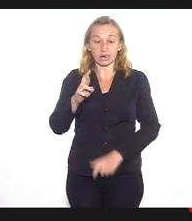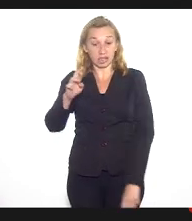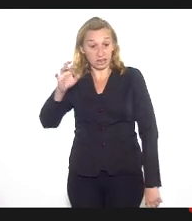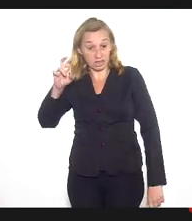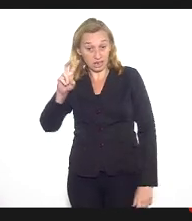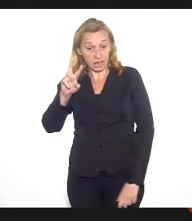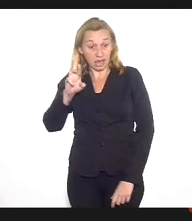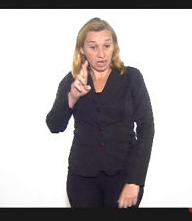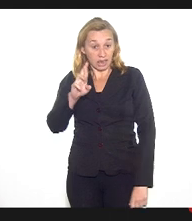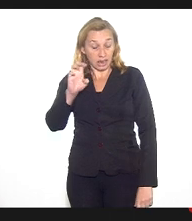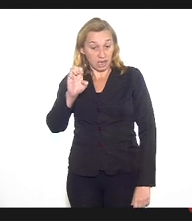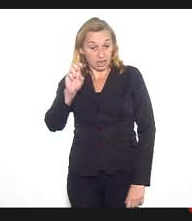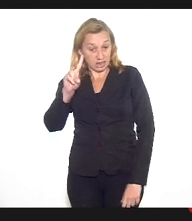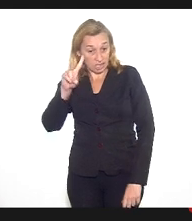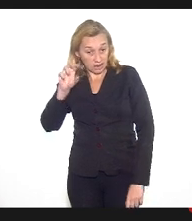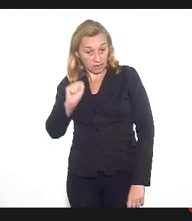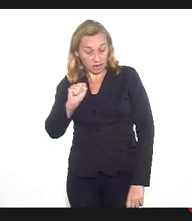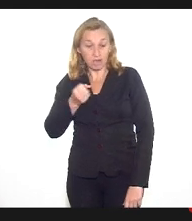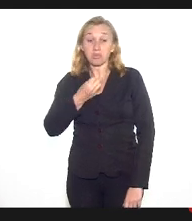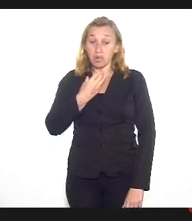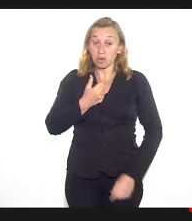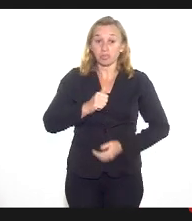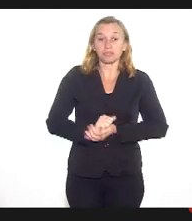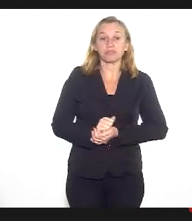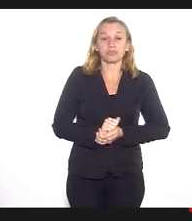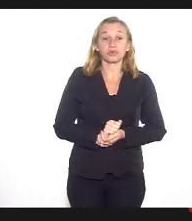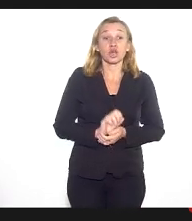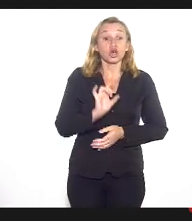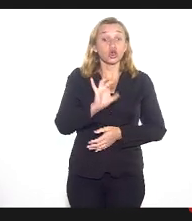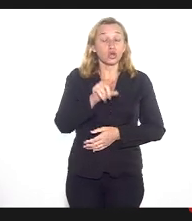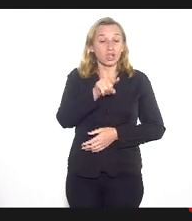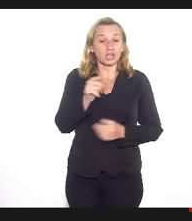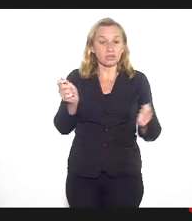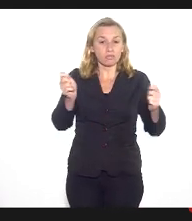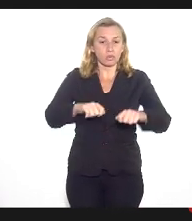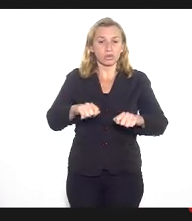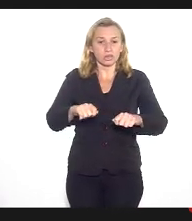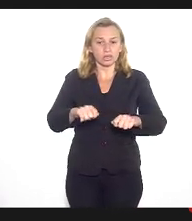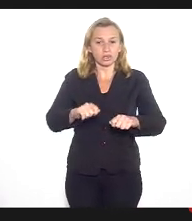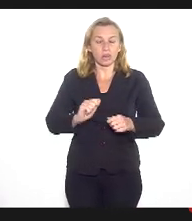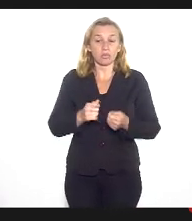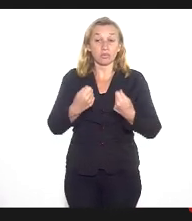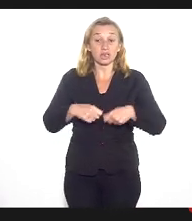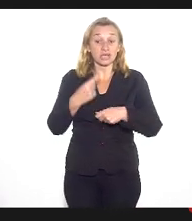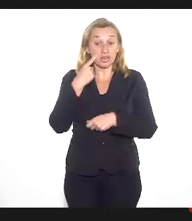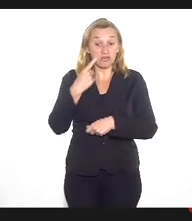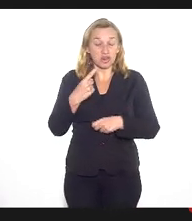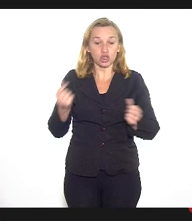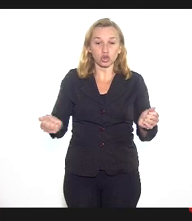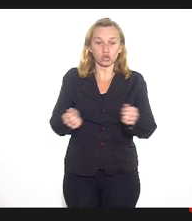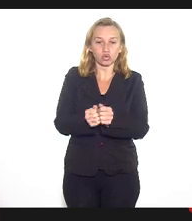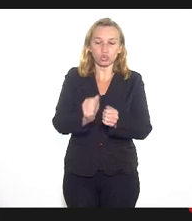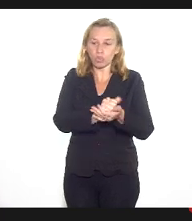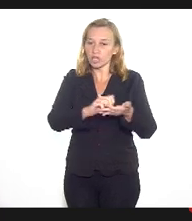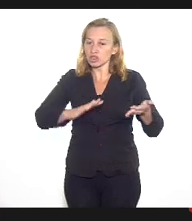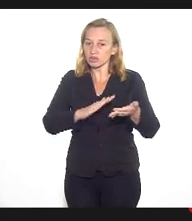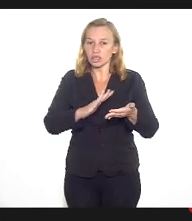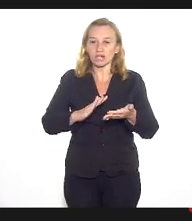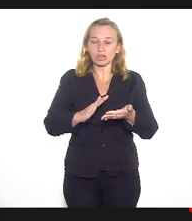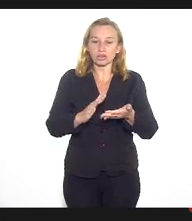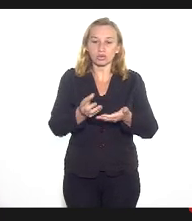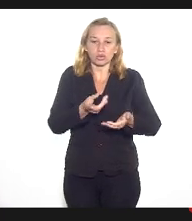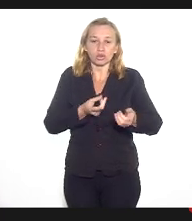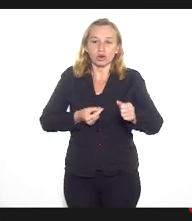Santos, ele é muito significativo. Só que esse potencial ele tem que ser visto junto com a atratividade dos